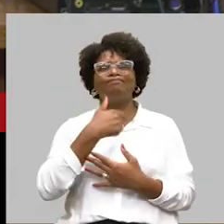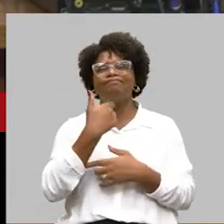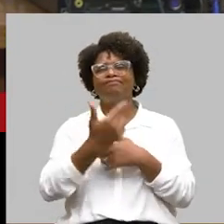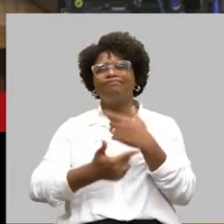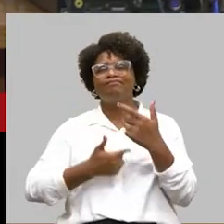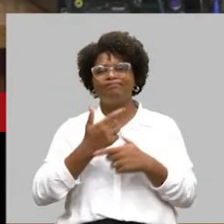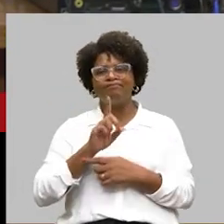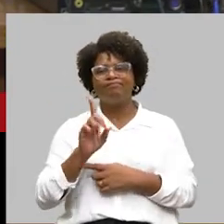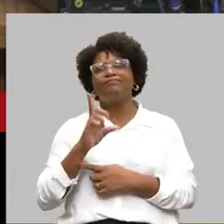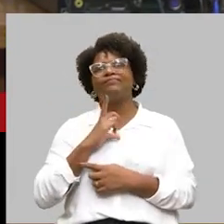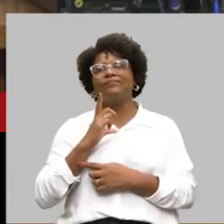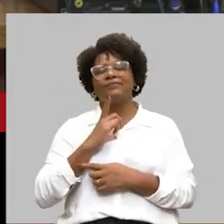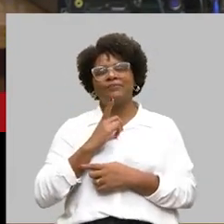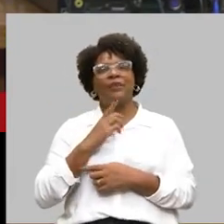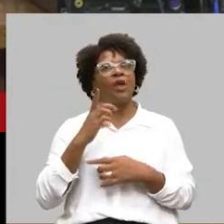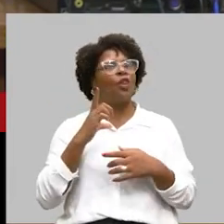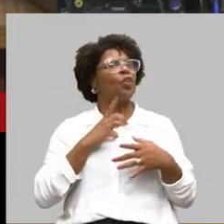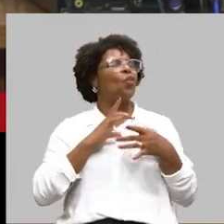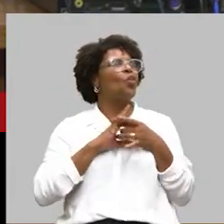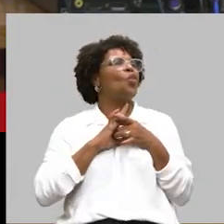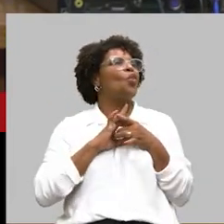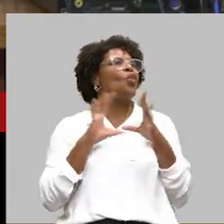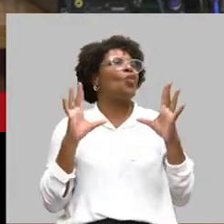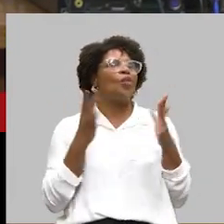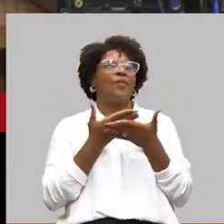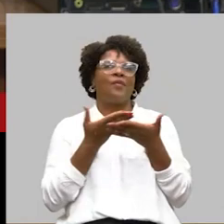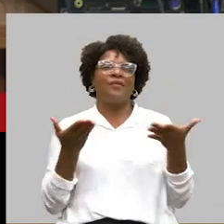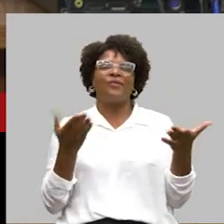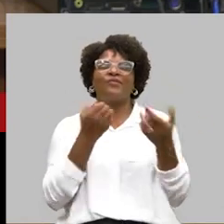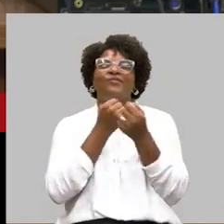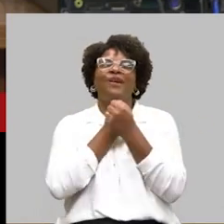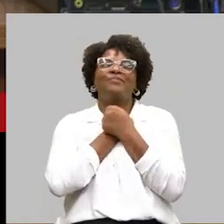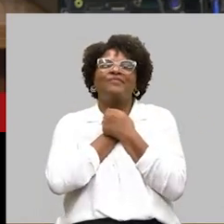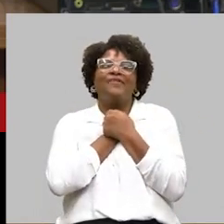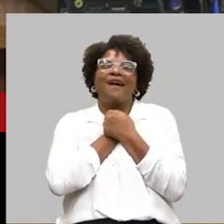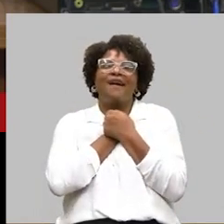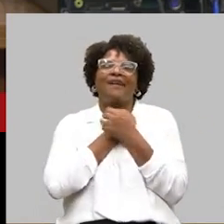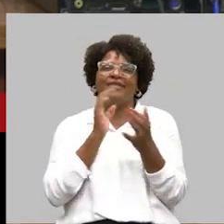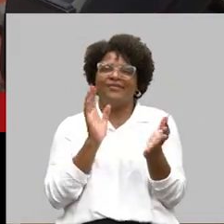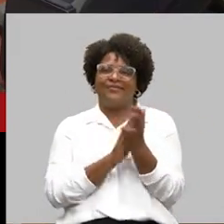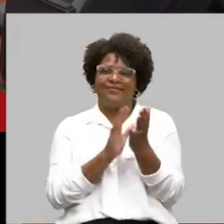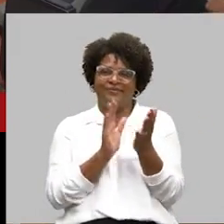aí à disposição de vocês um grande abraço e